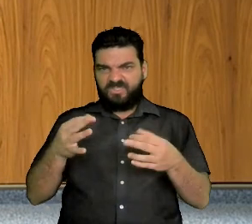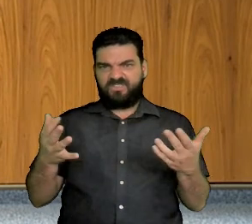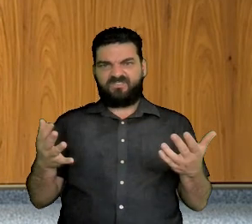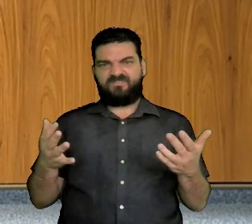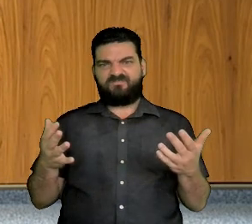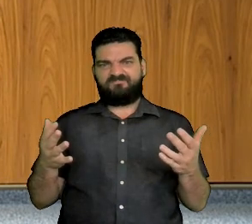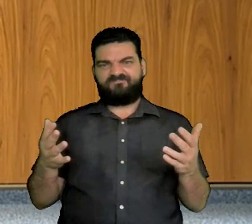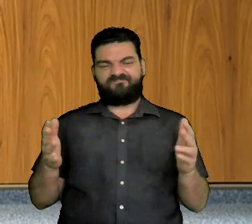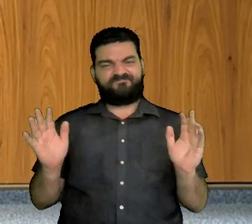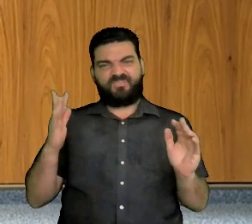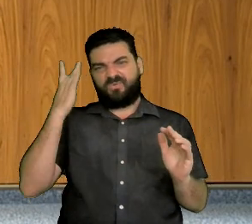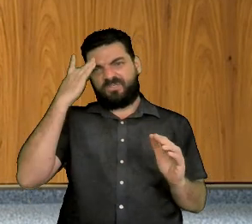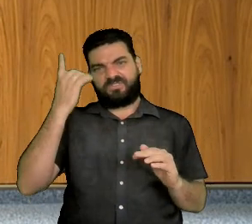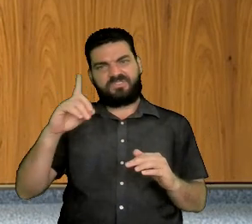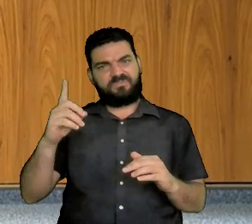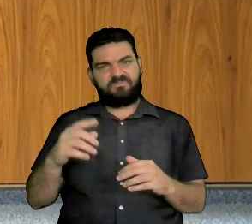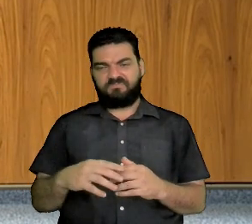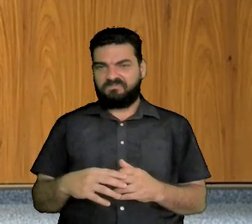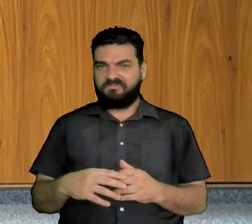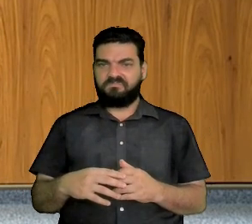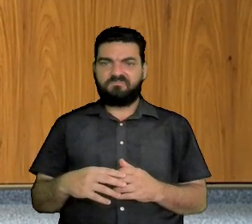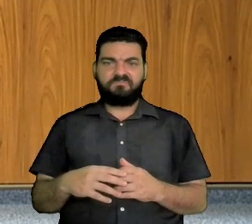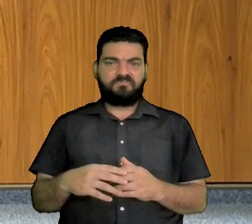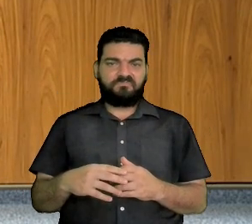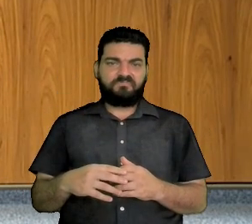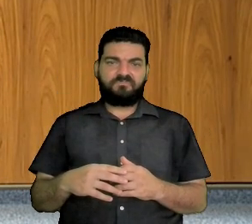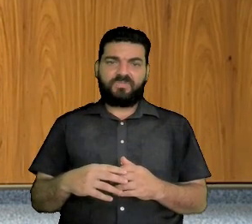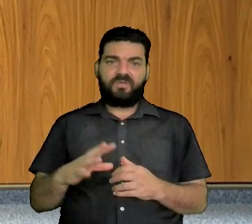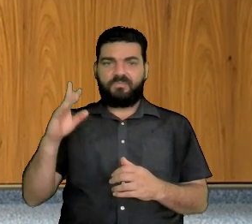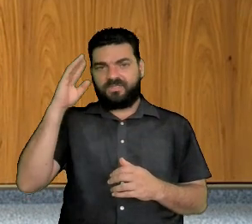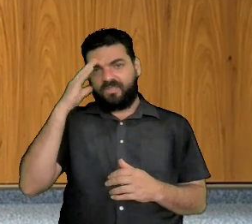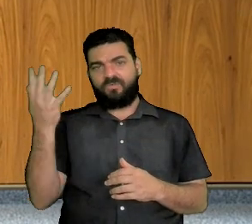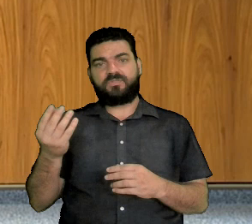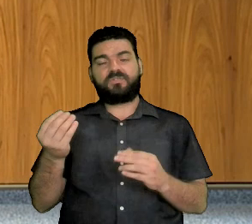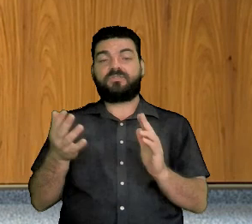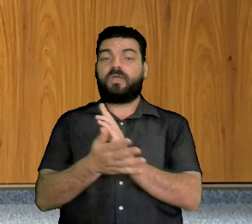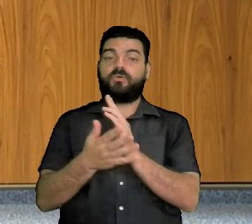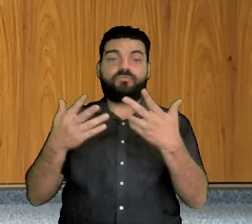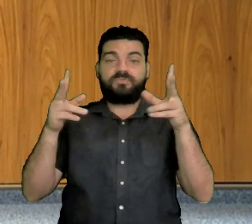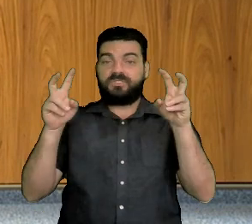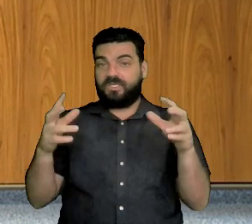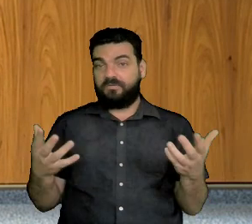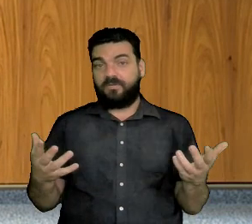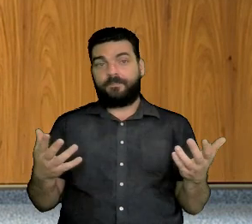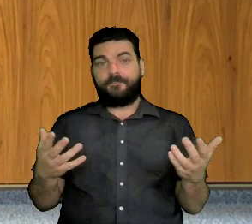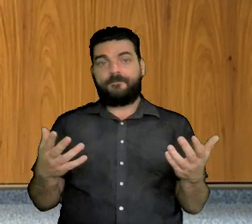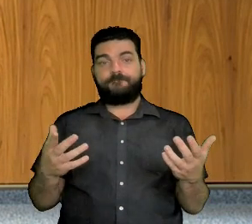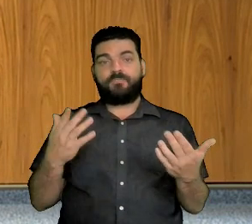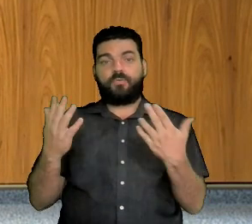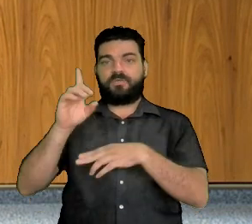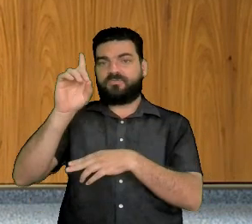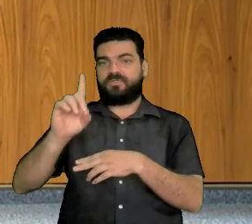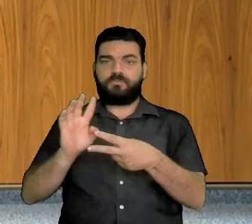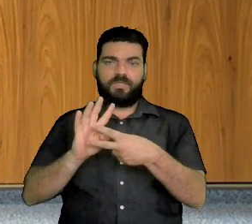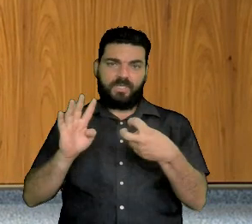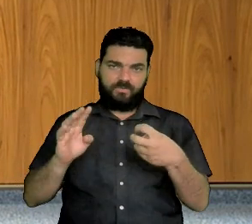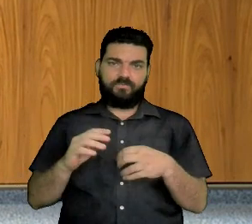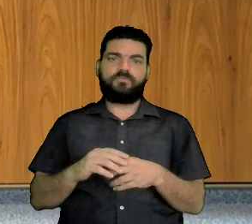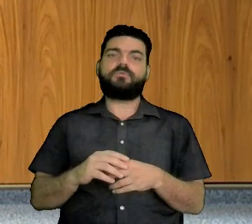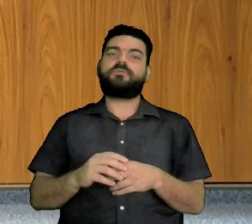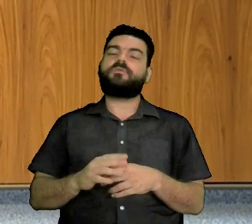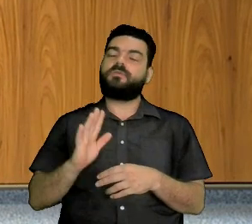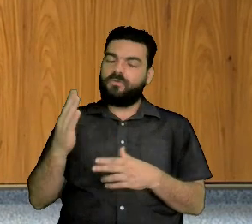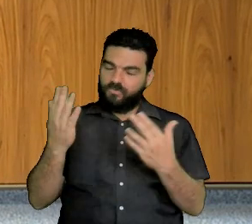ofensivo? Então, é preciso, nessa evolução de pensamento, abarcar também aquelas